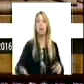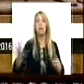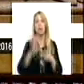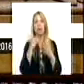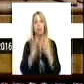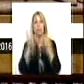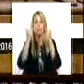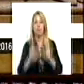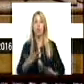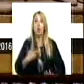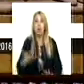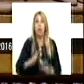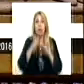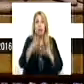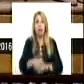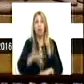o direito de acesso ao comboio